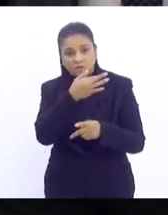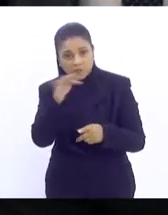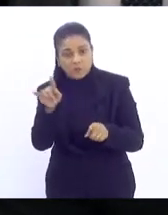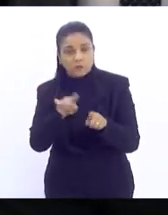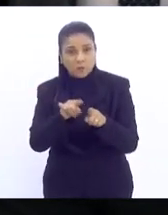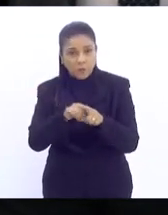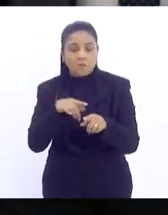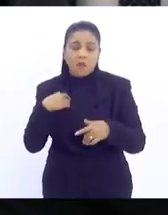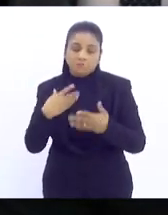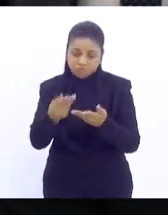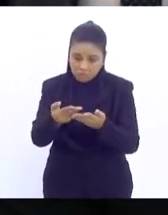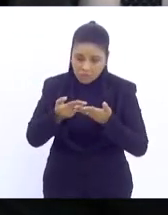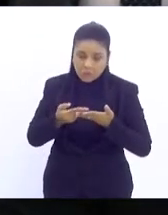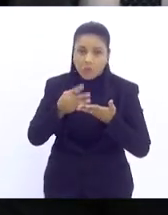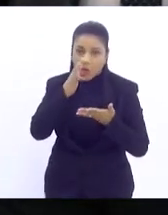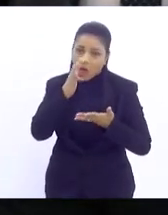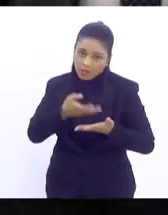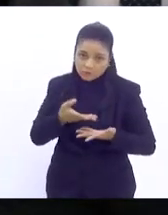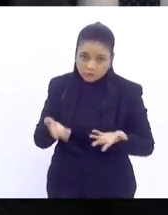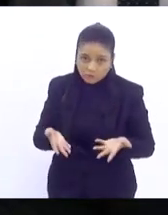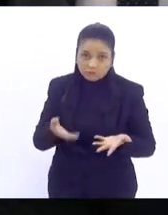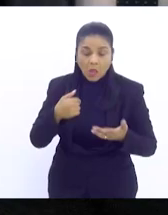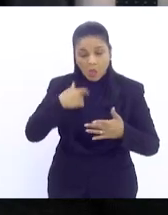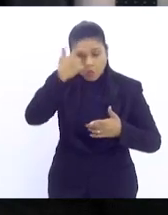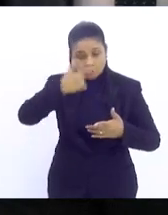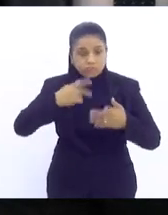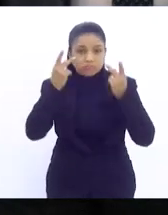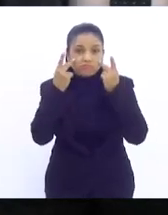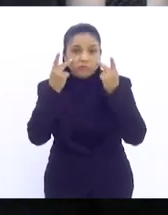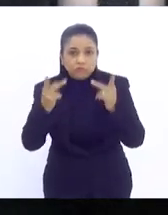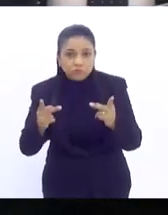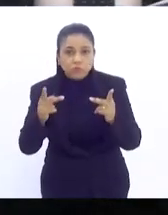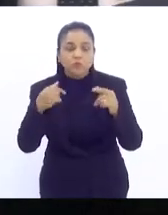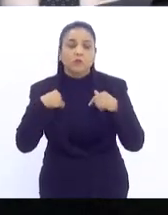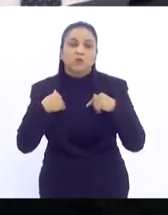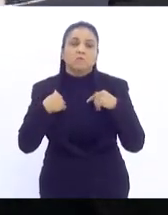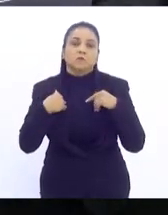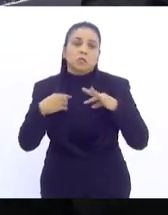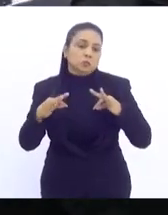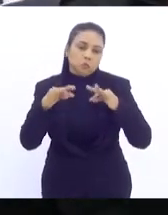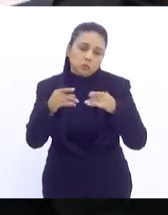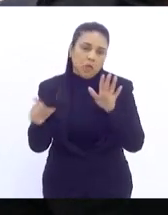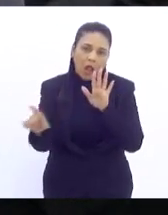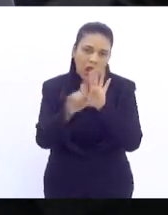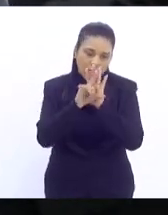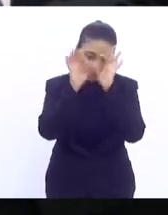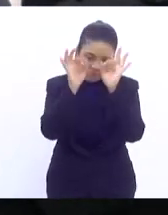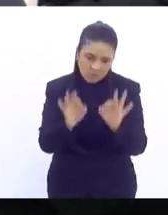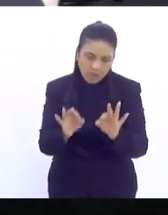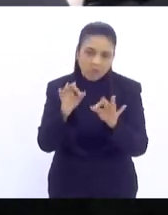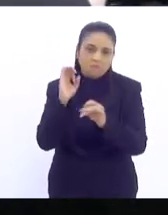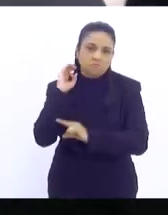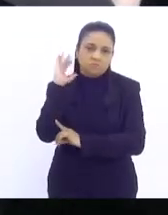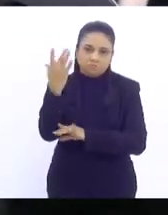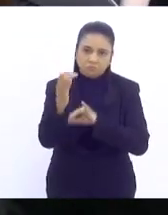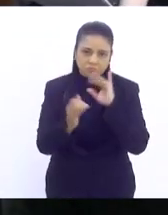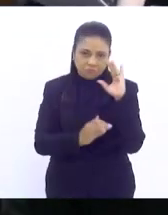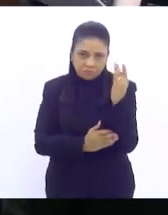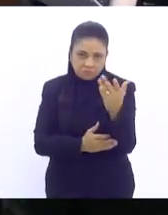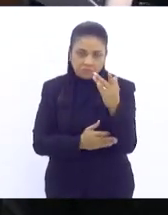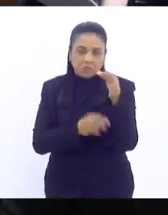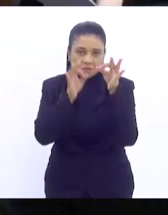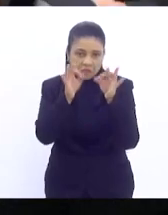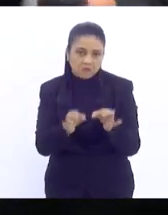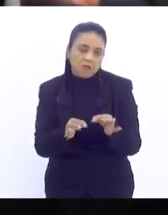testemunha viva plena de que absolutamente toda a legislação ambiental e até um pouco mais